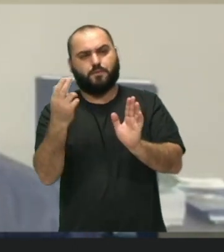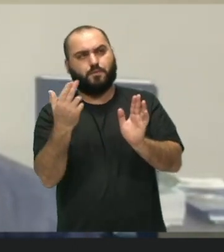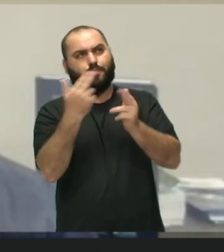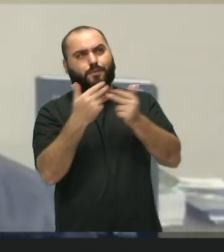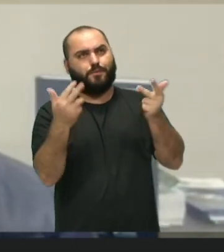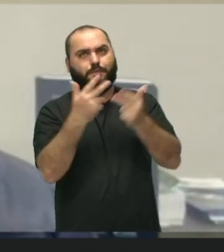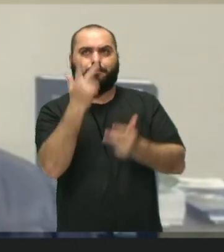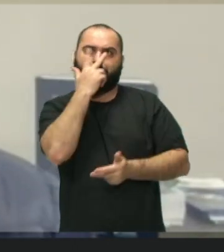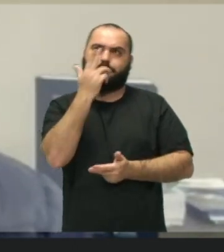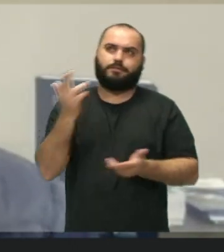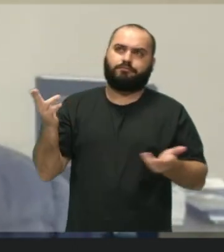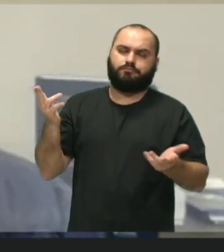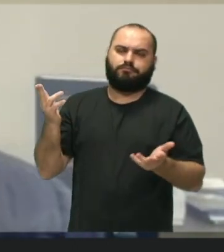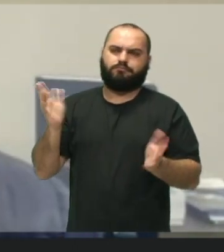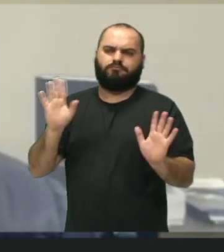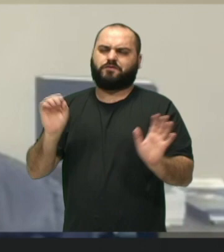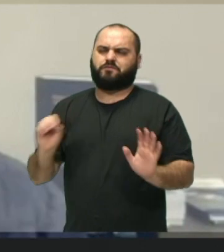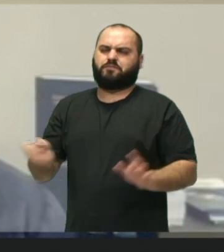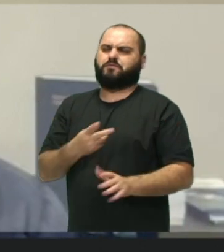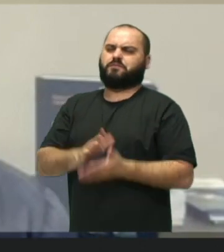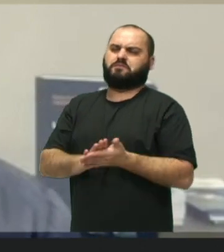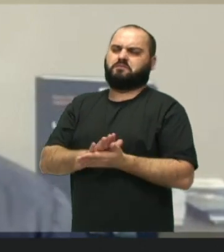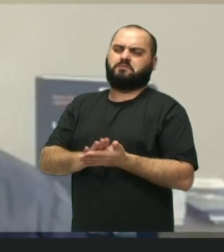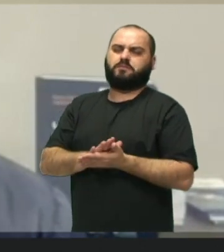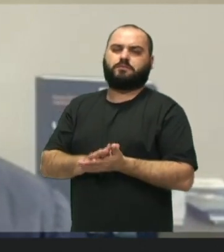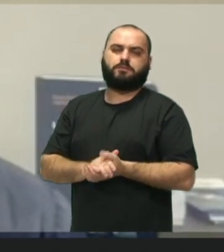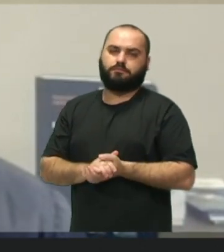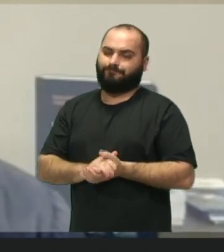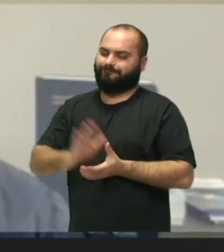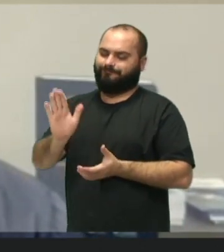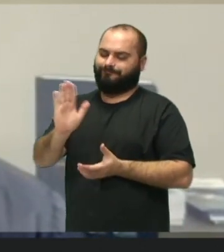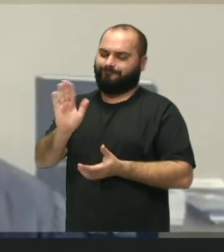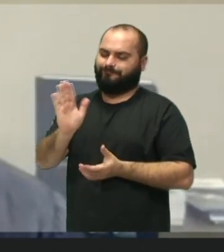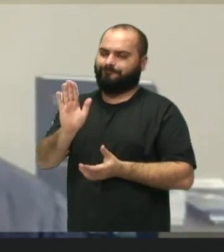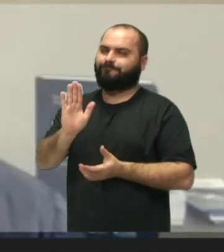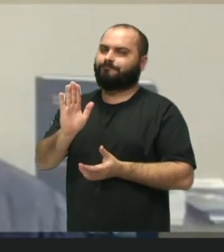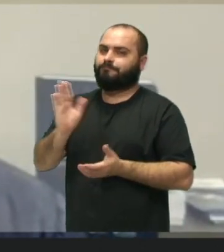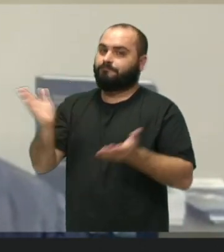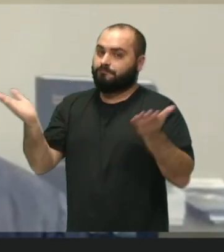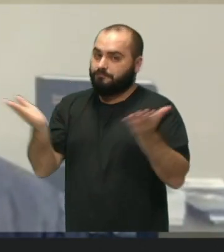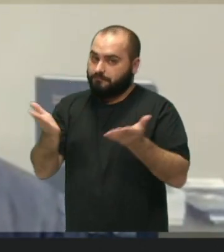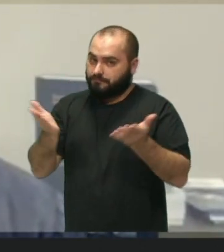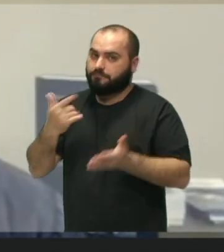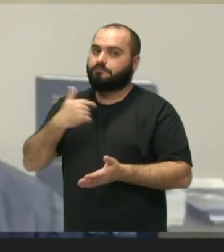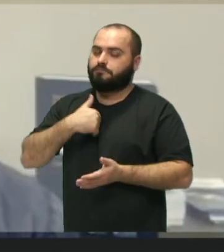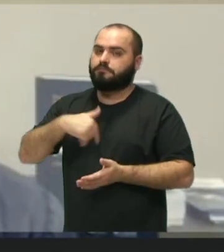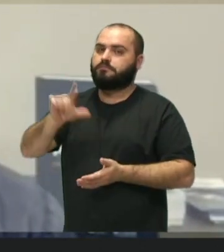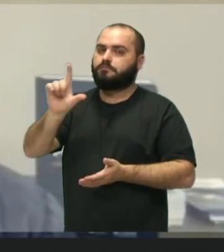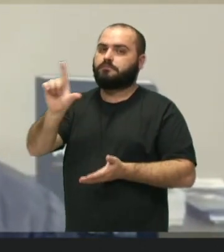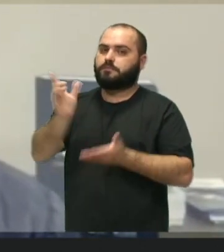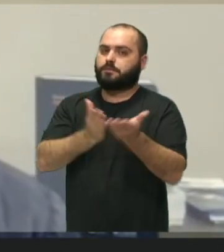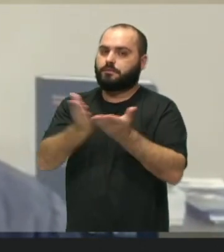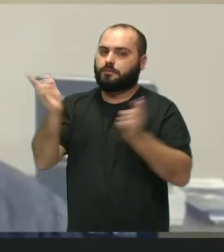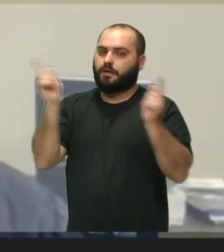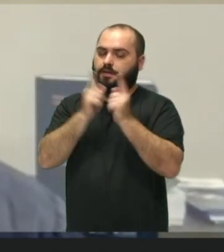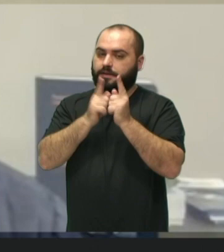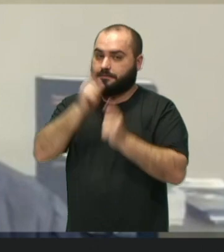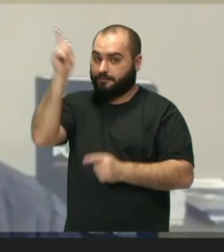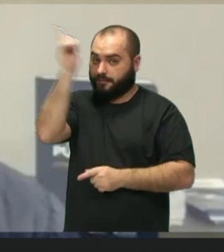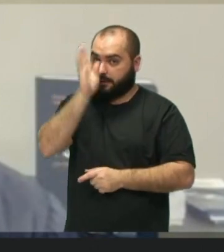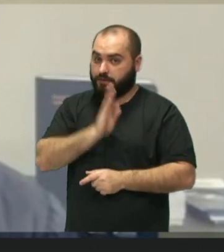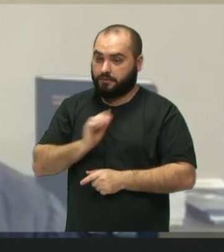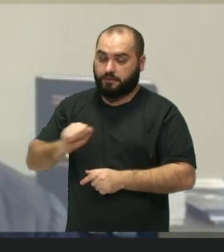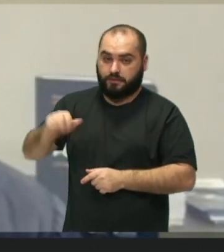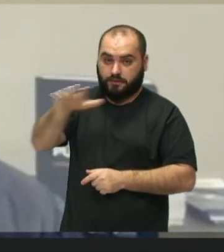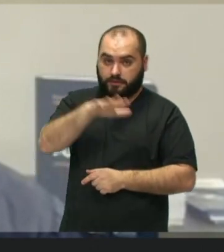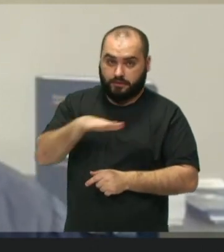que é para... Eu não vou aproveitar muito bem, não é bem isso, tá? Eu hoje sou um consultor de licitações, eu atendo empresas no Brasil inteiro,